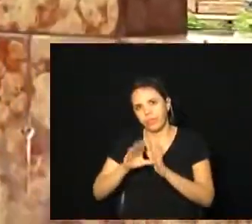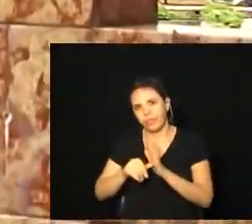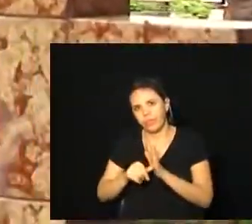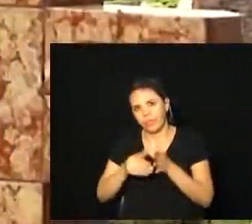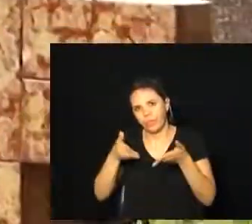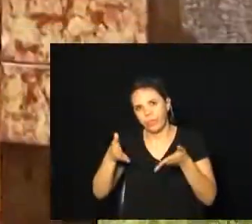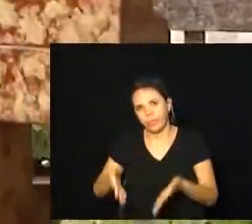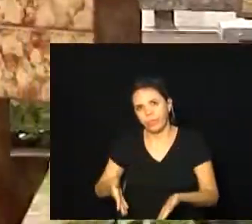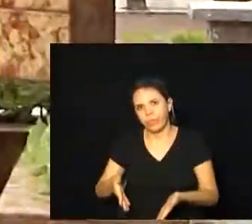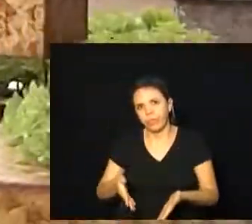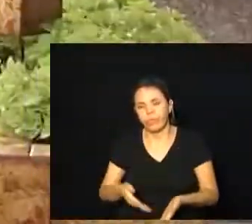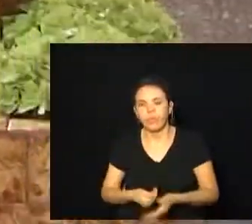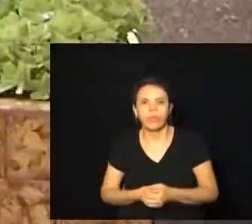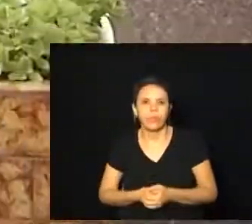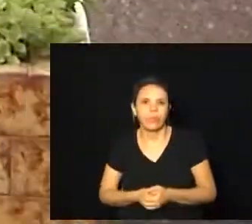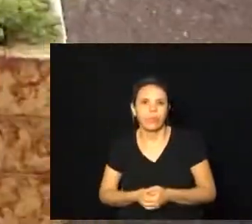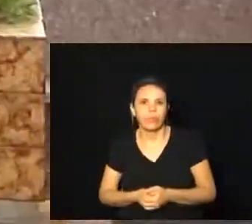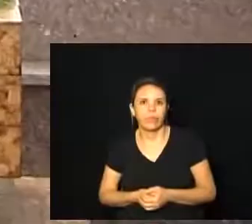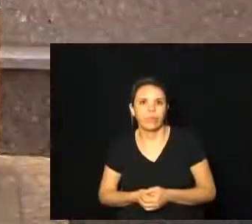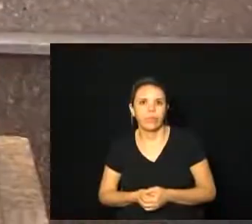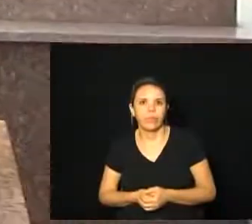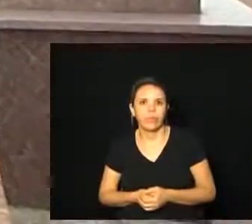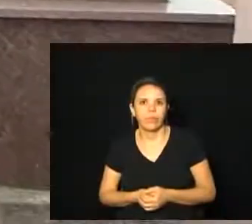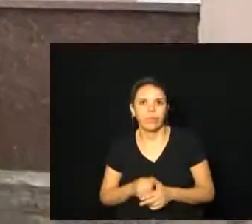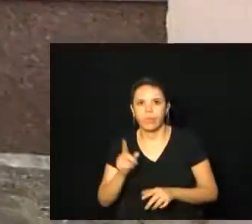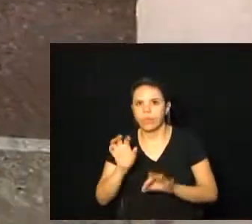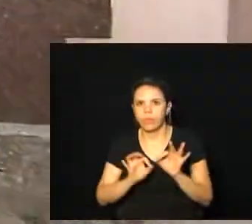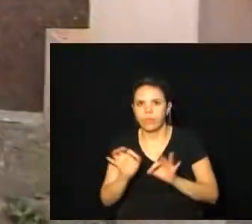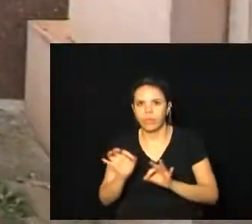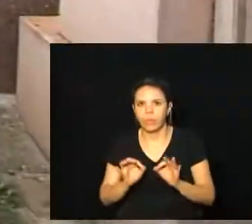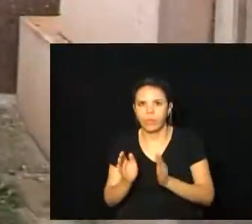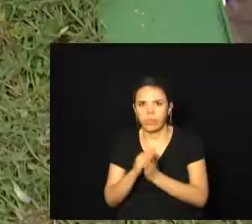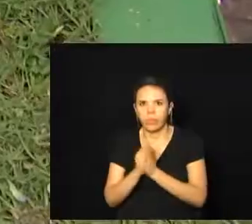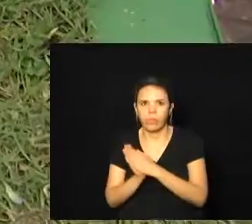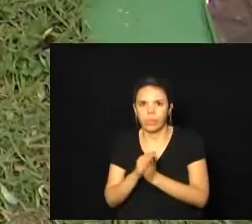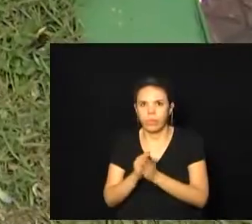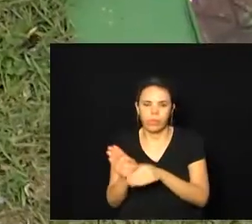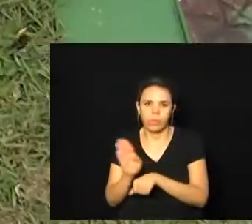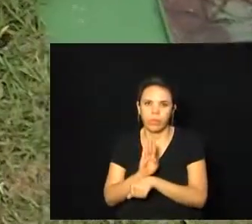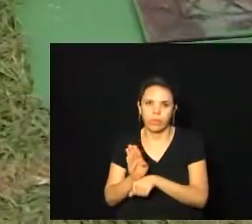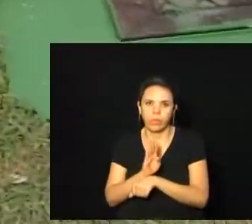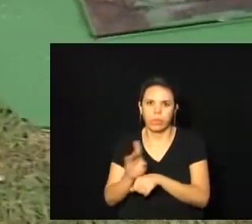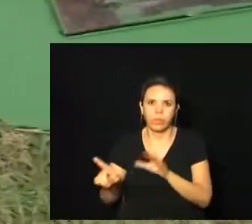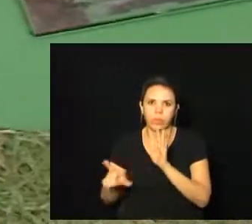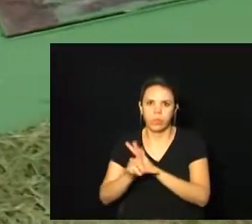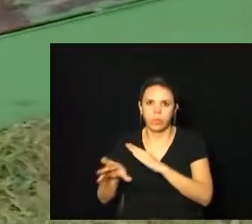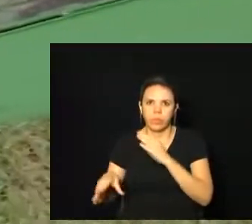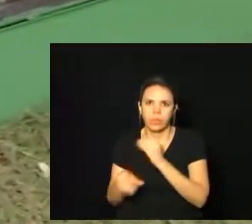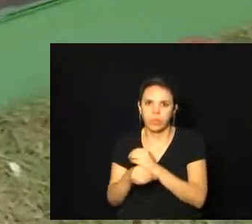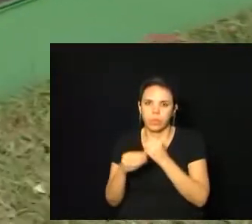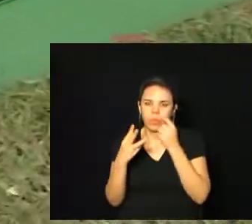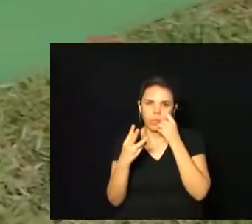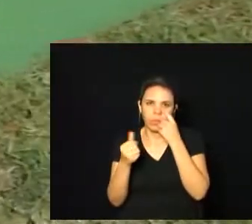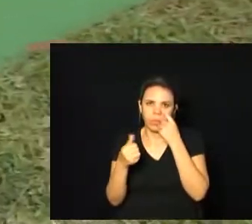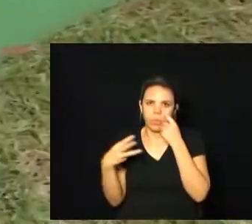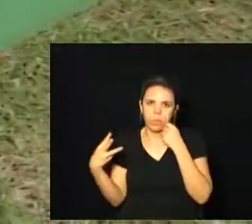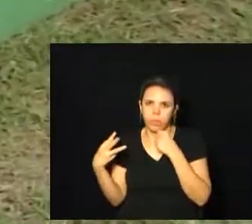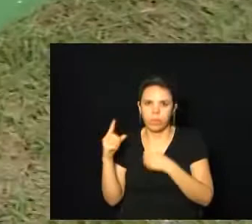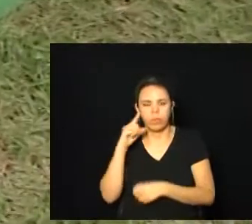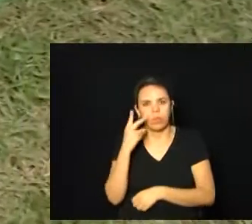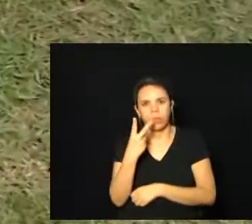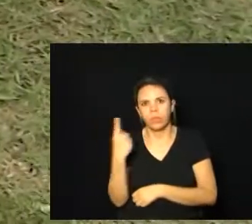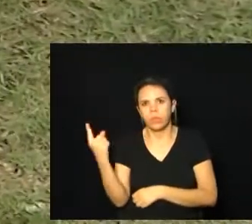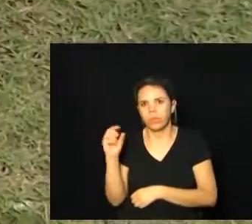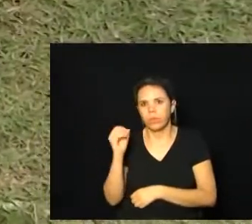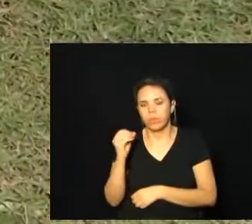túmulo de cemitério, tais como adornos e estátuas de bronze. A Lei Complementar 313 de 21 de outubro